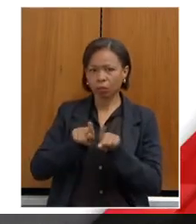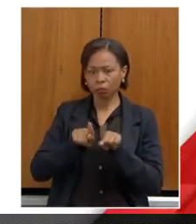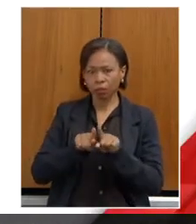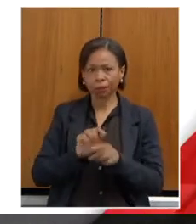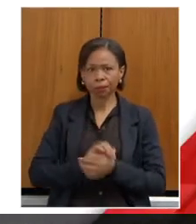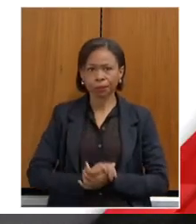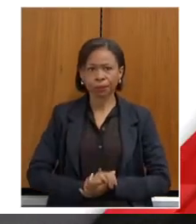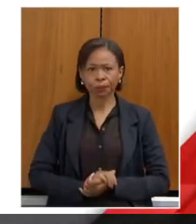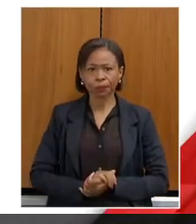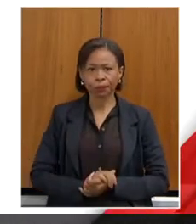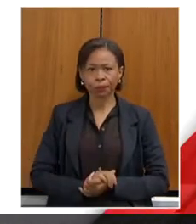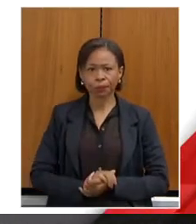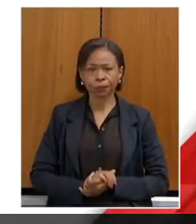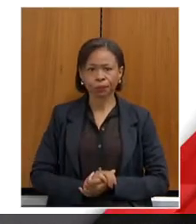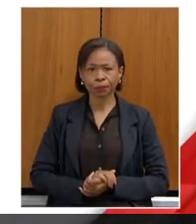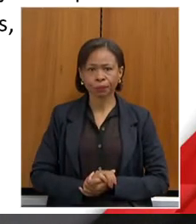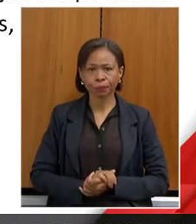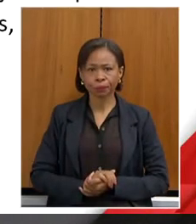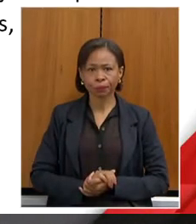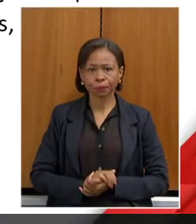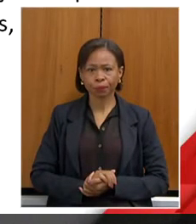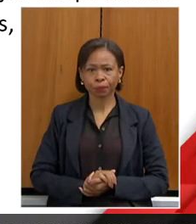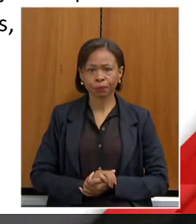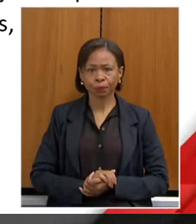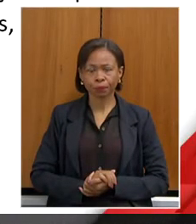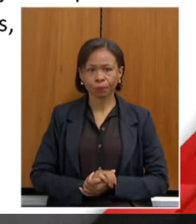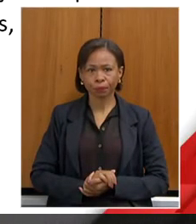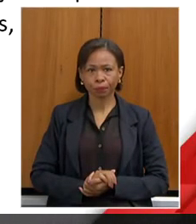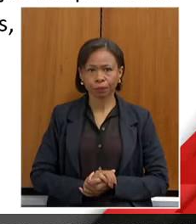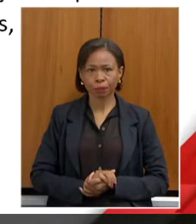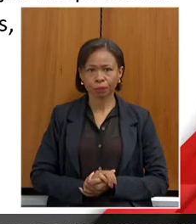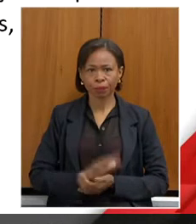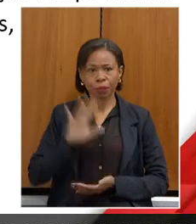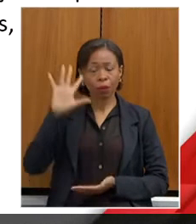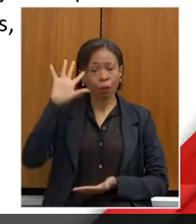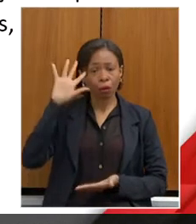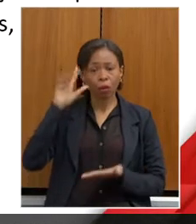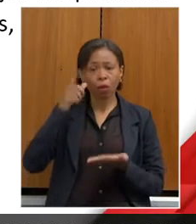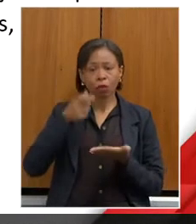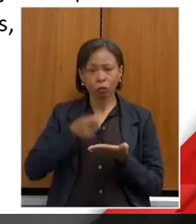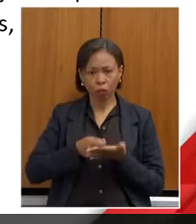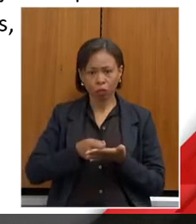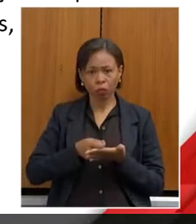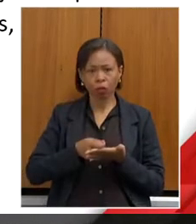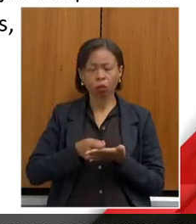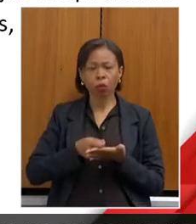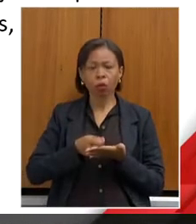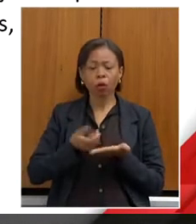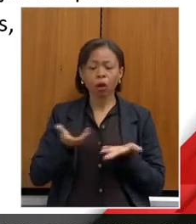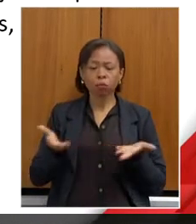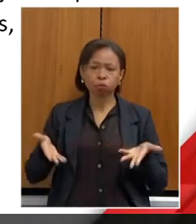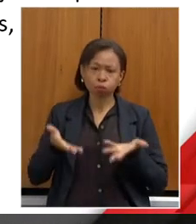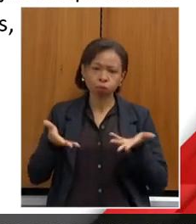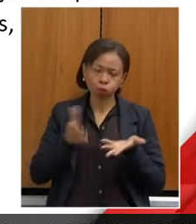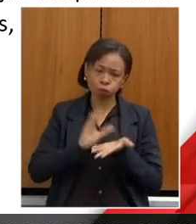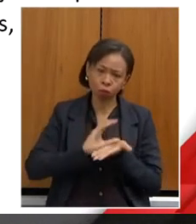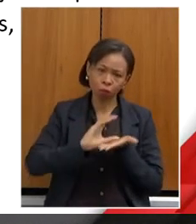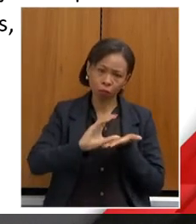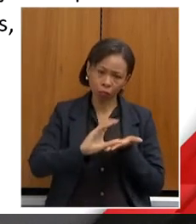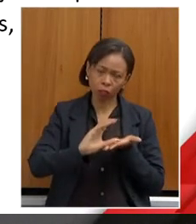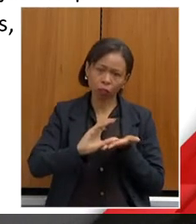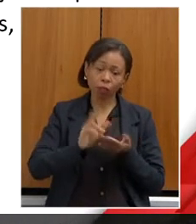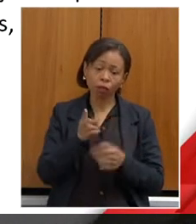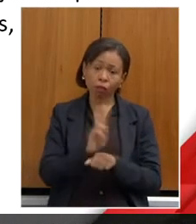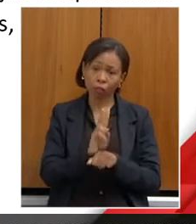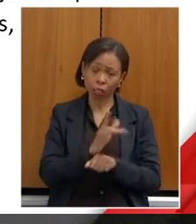Os incentivos, por favor, passe. Então, deliberação de incentivos à vigilância em saúde. Mais de 53 milhões